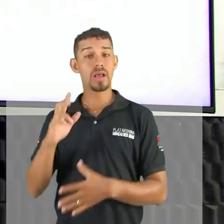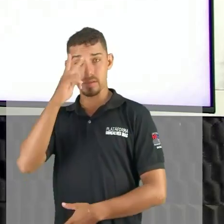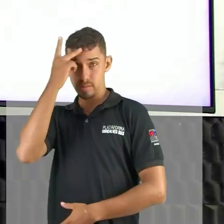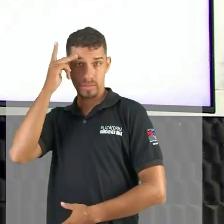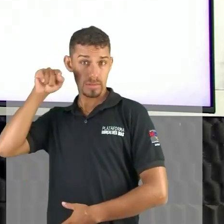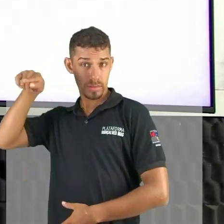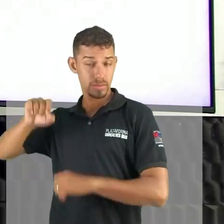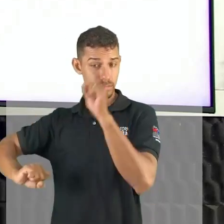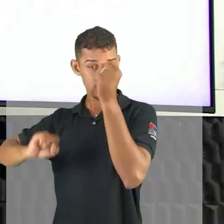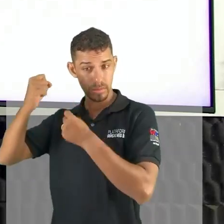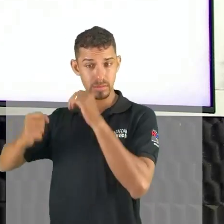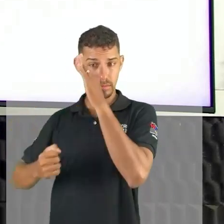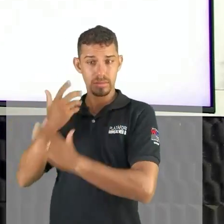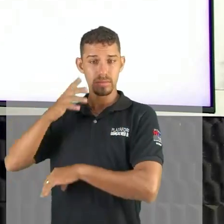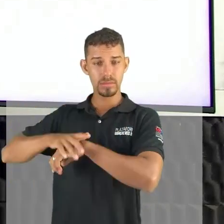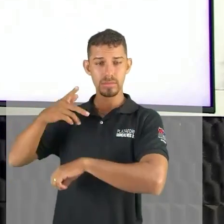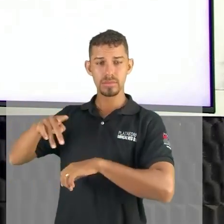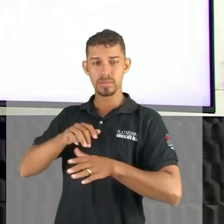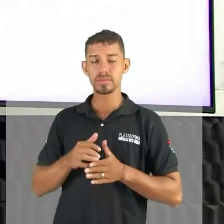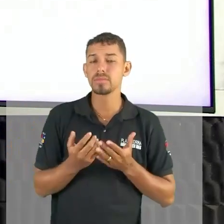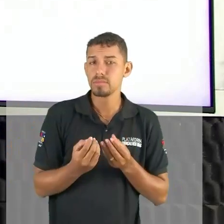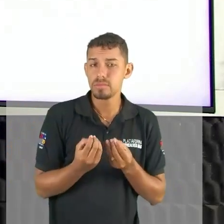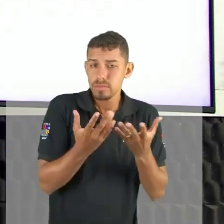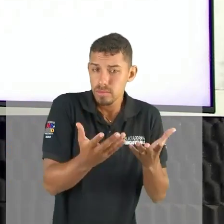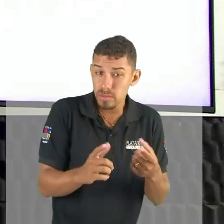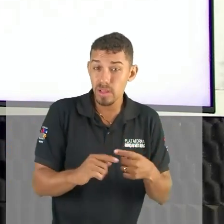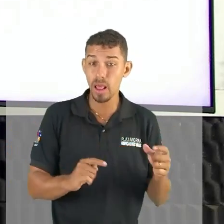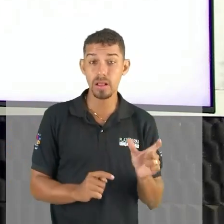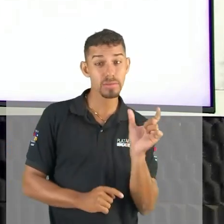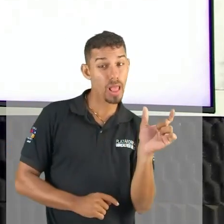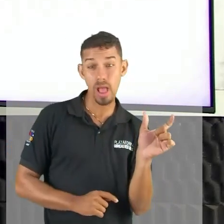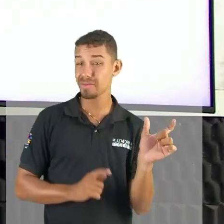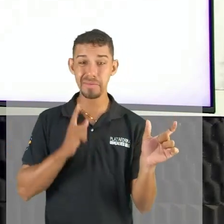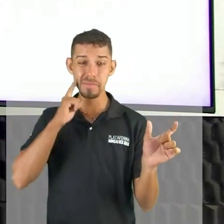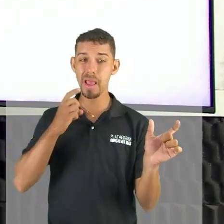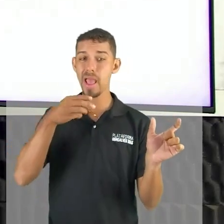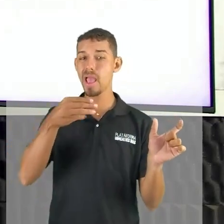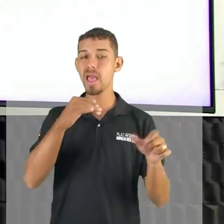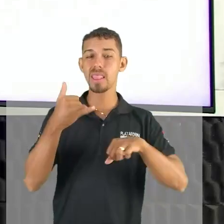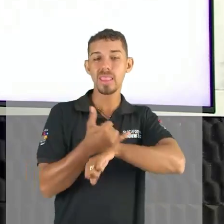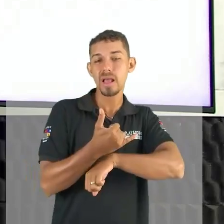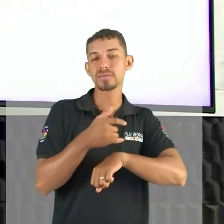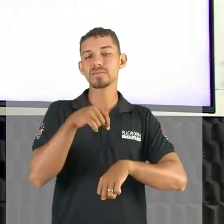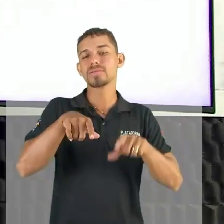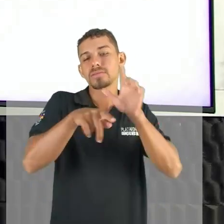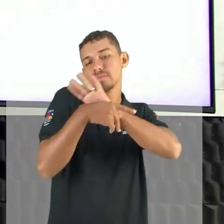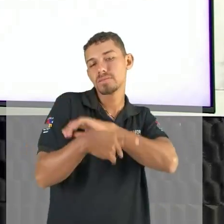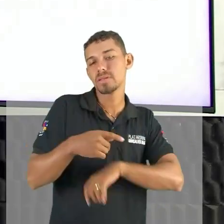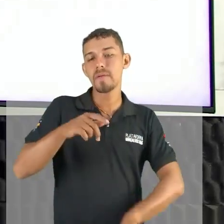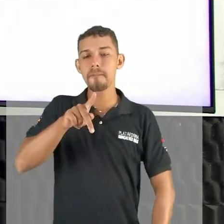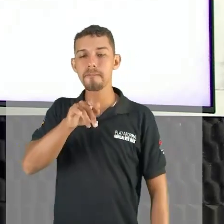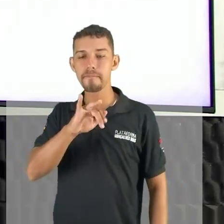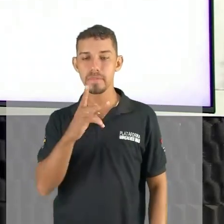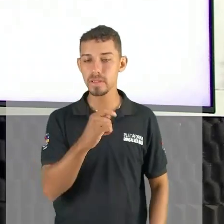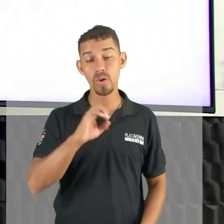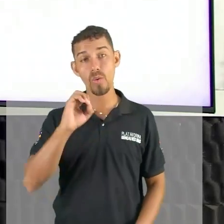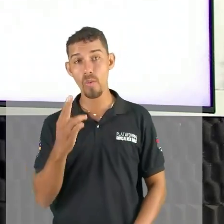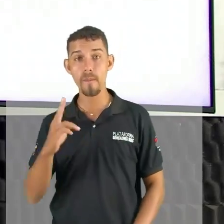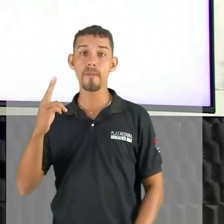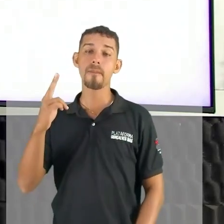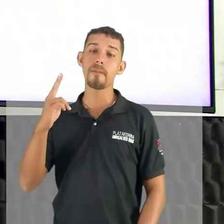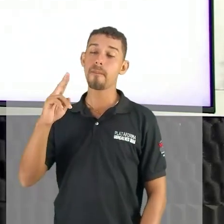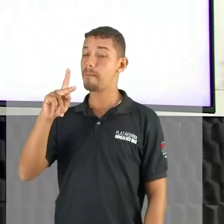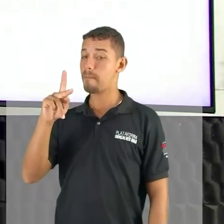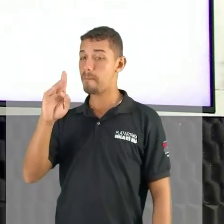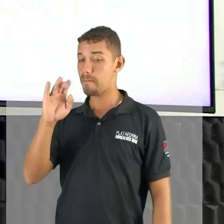e aos importadores a quantidade máxima permitida desses metais em cada tipo de pilha ou bateria, porém, o problema